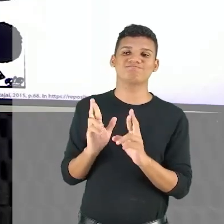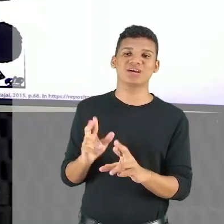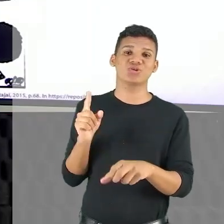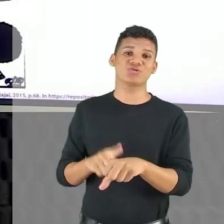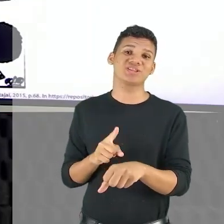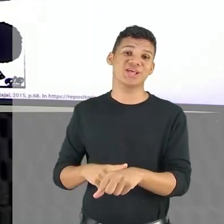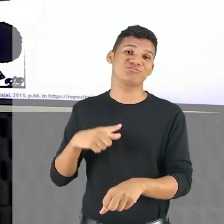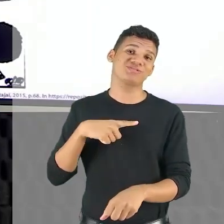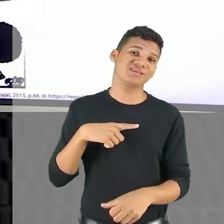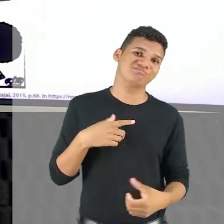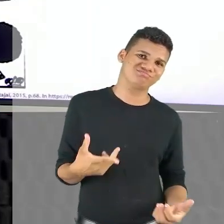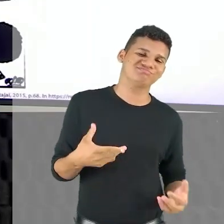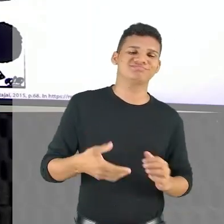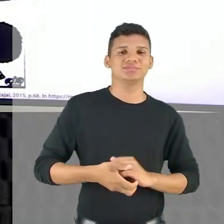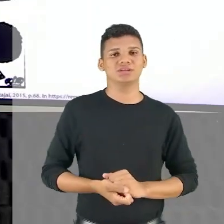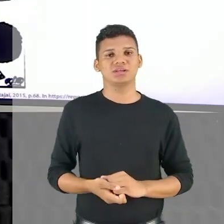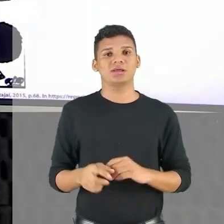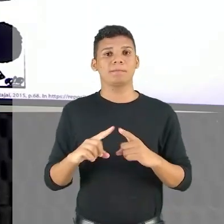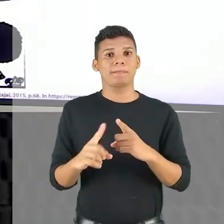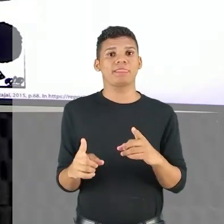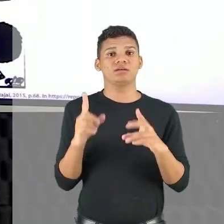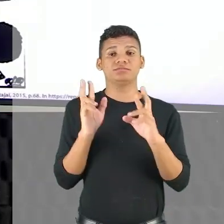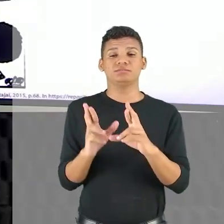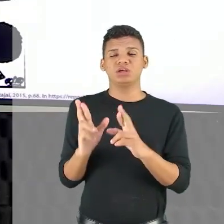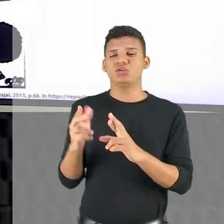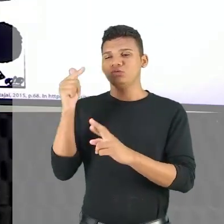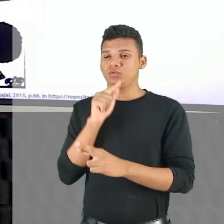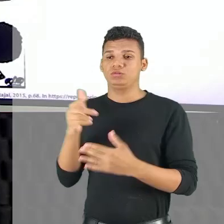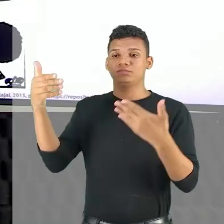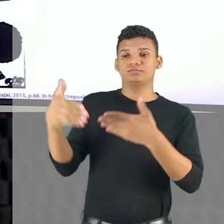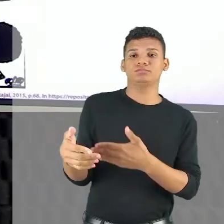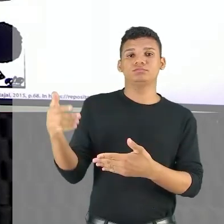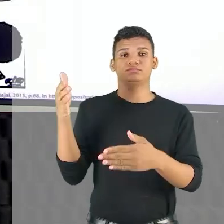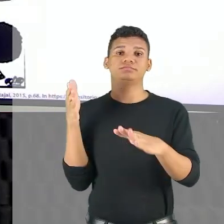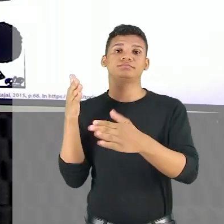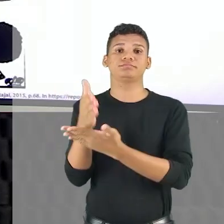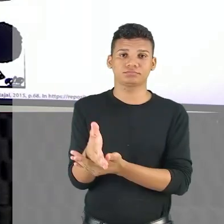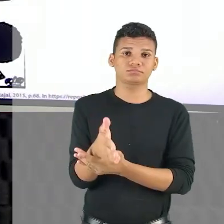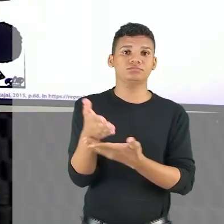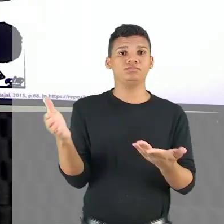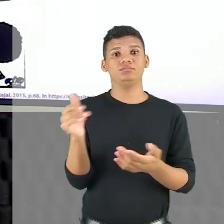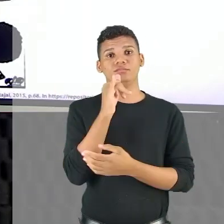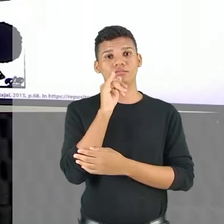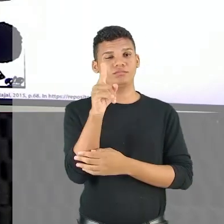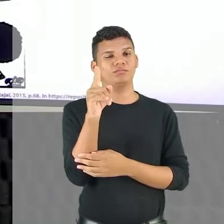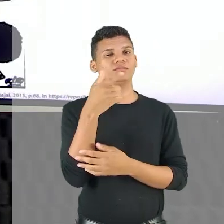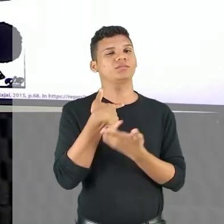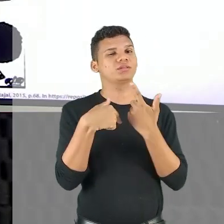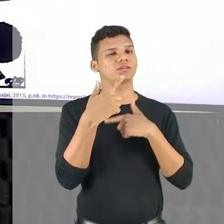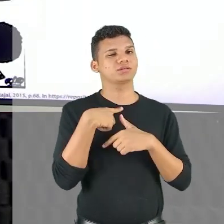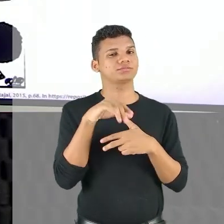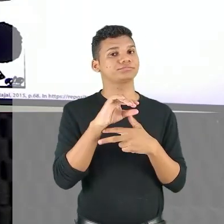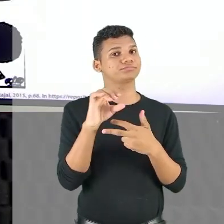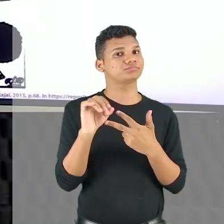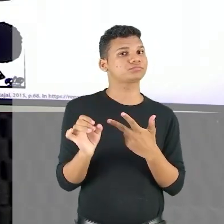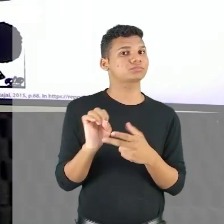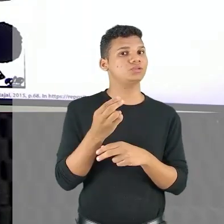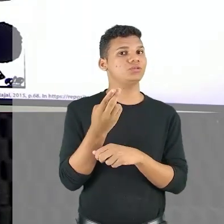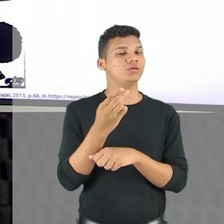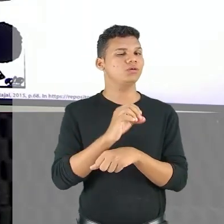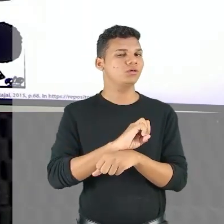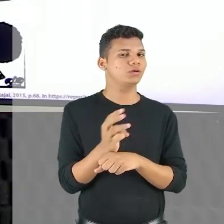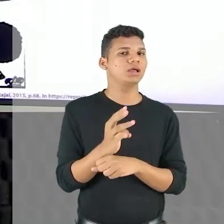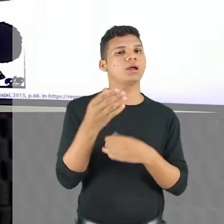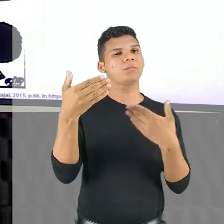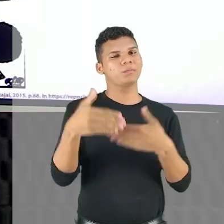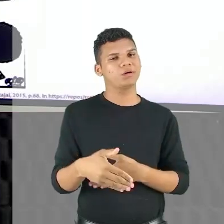Ojalá apruebe nesta prueba, tomara que eu passe nessa prova, que é o nosso desejo aí por você que vai fazer esse vestibular, ou esses vestibulares,